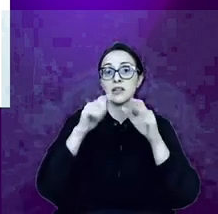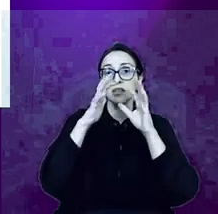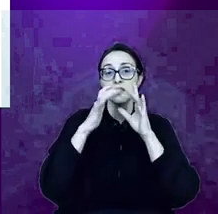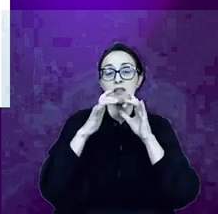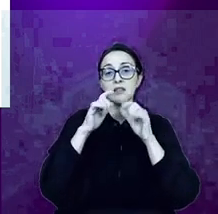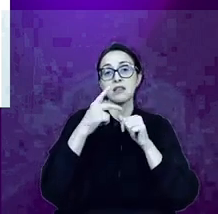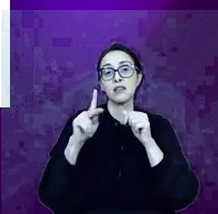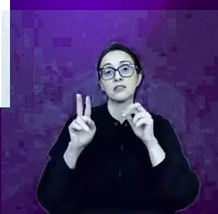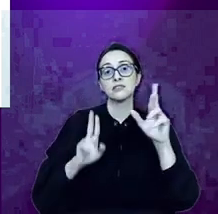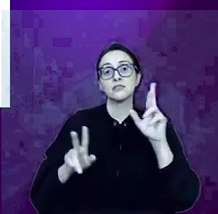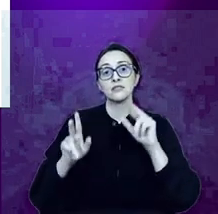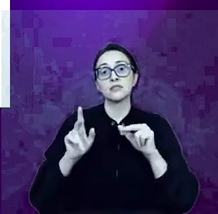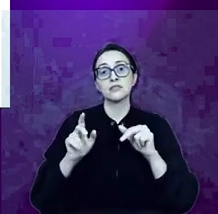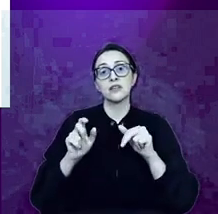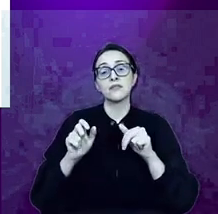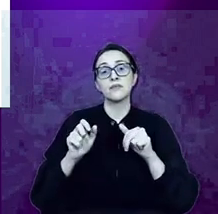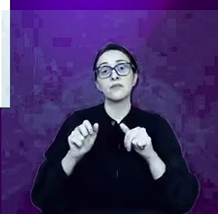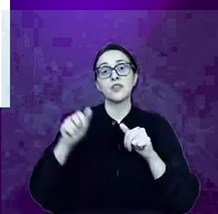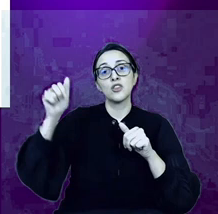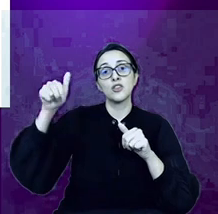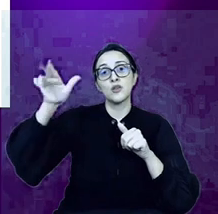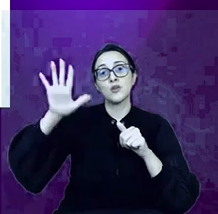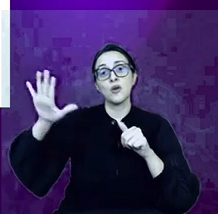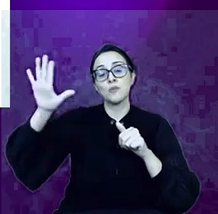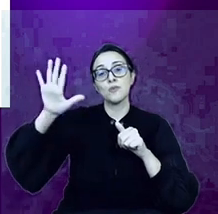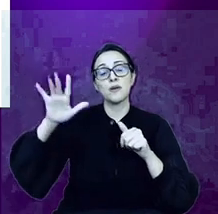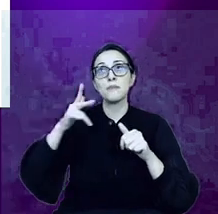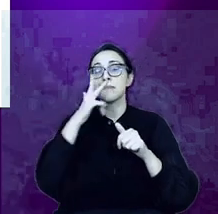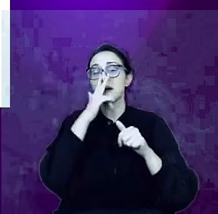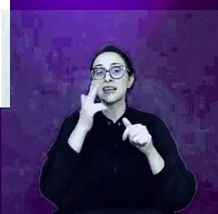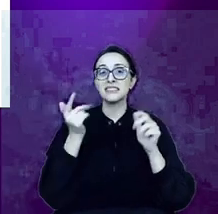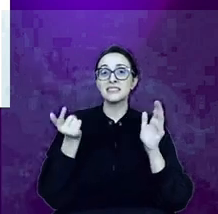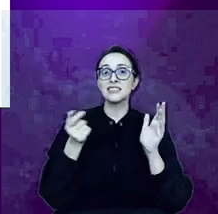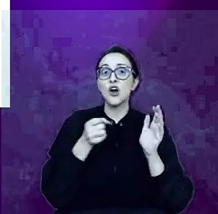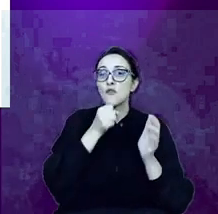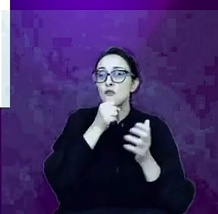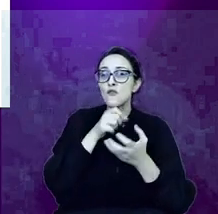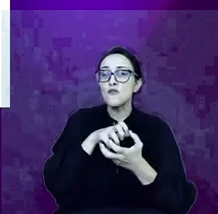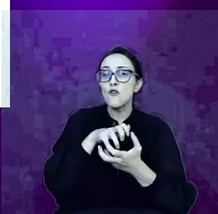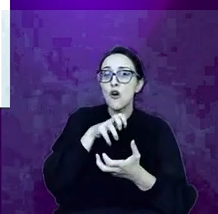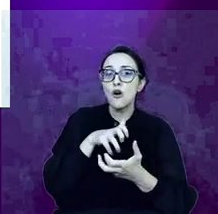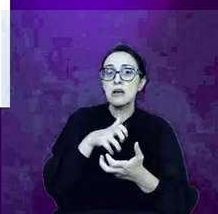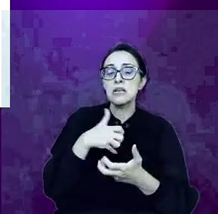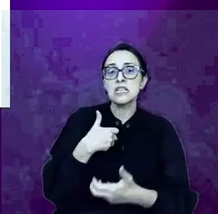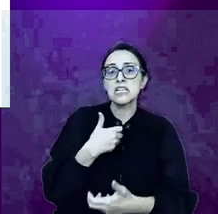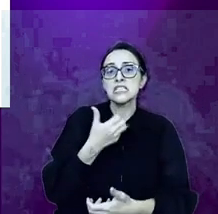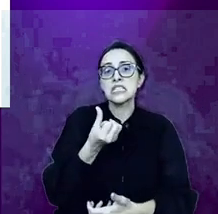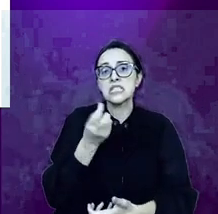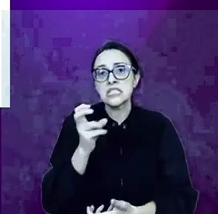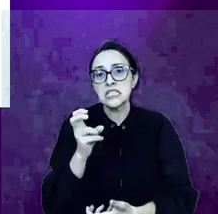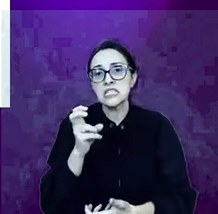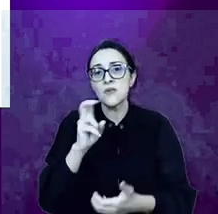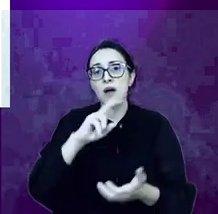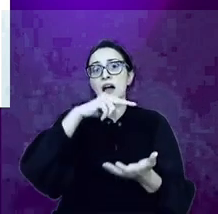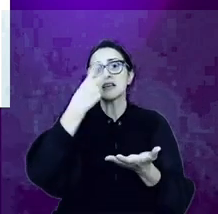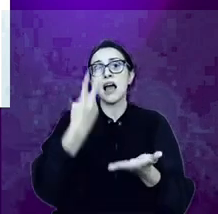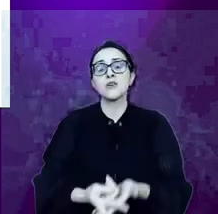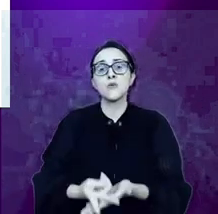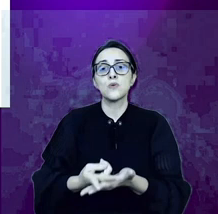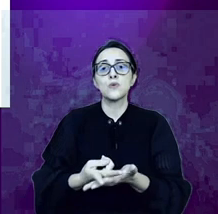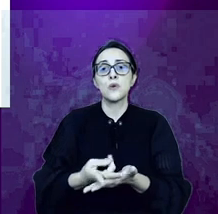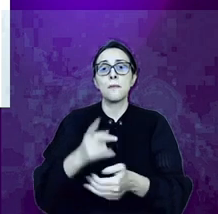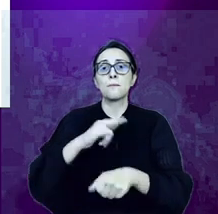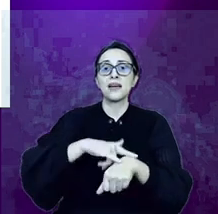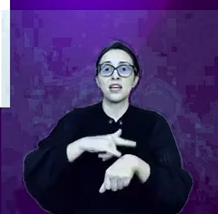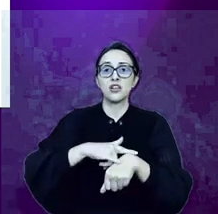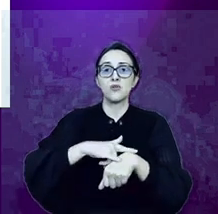uma experiência muito grande com esses modelos, mas está falando de um vozinho, de um senhor de 65 anos que caiu no banheiro. Então, esse é